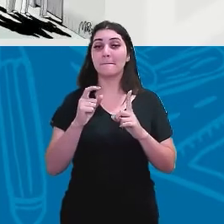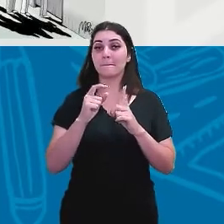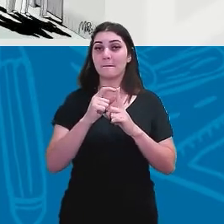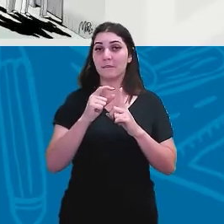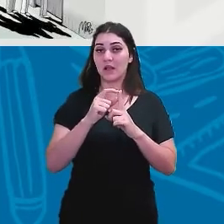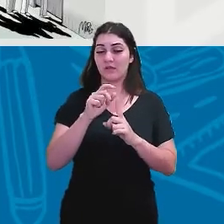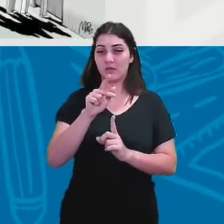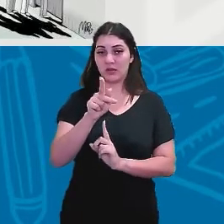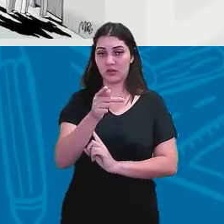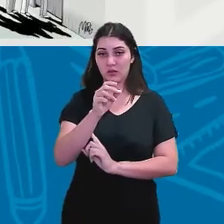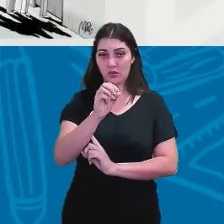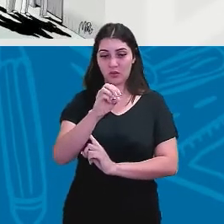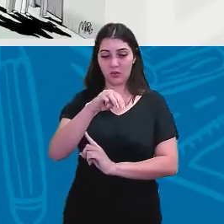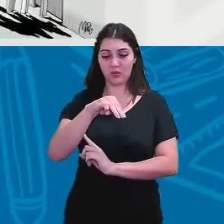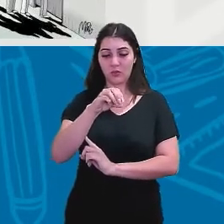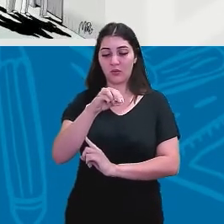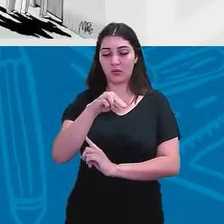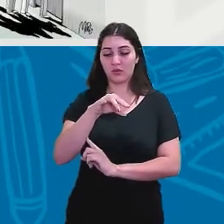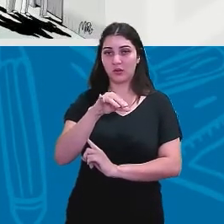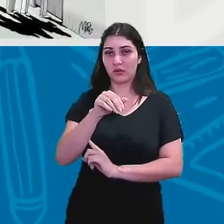palavras homônimas,